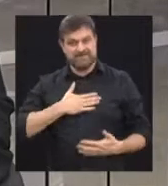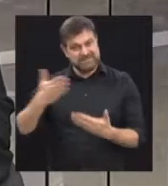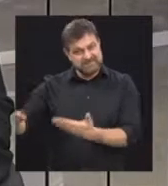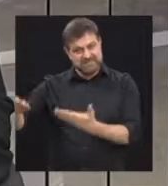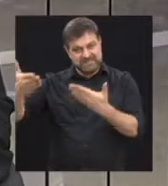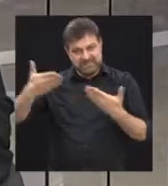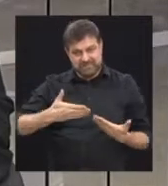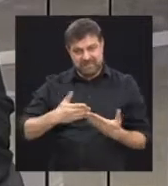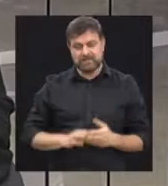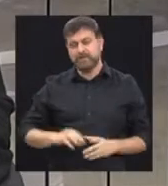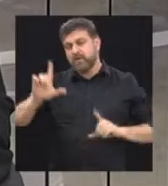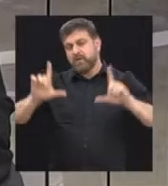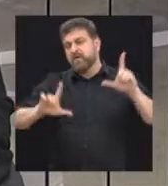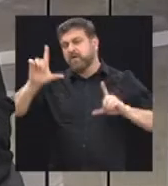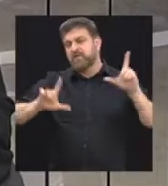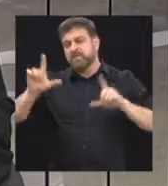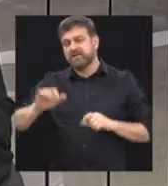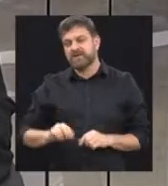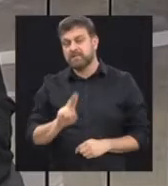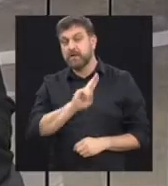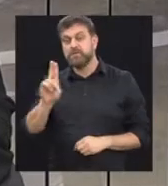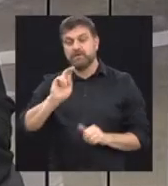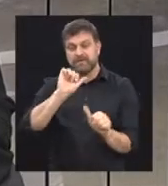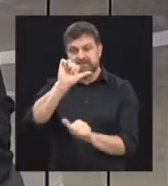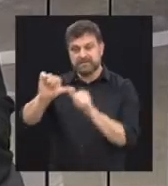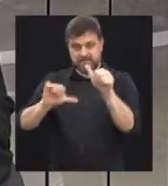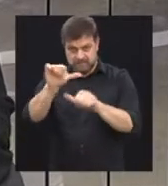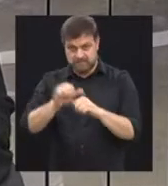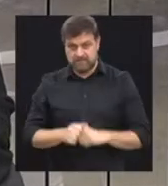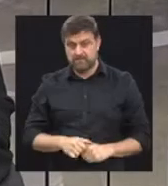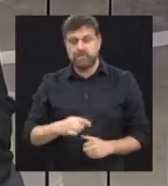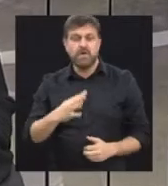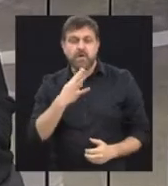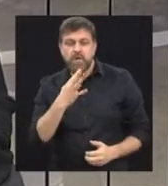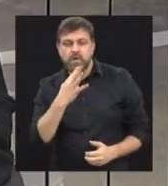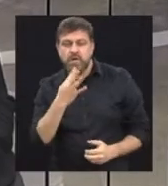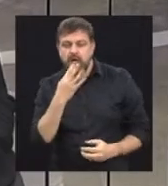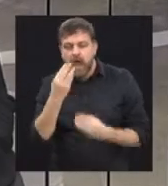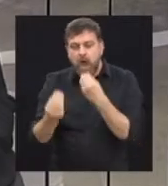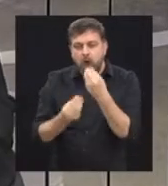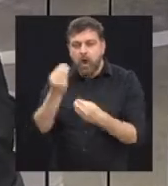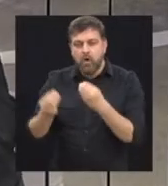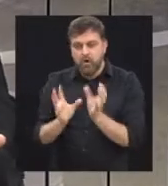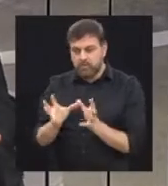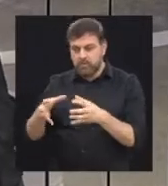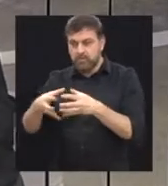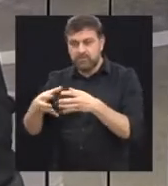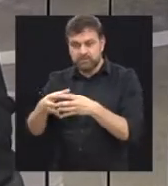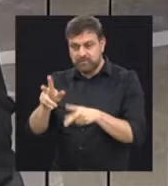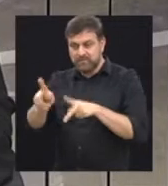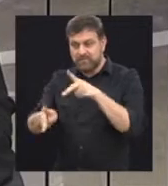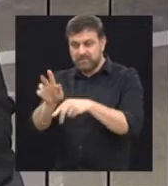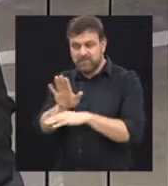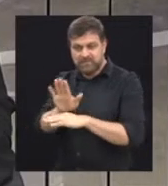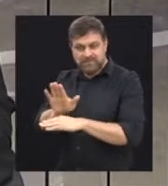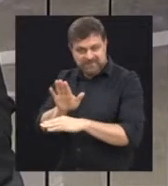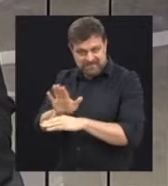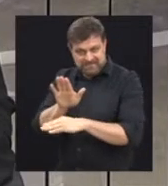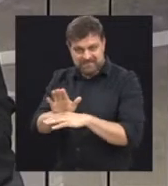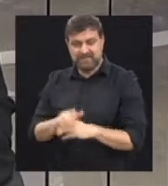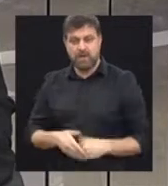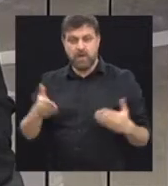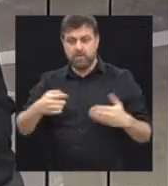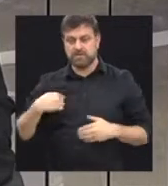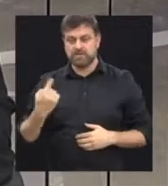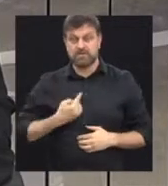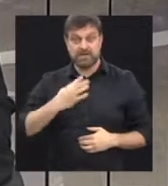Olá, sejam bem-vindos a mais um programa Transformação. Aqui você conhece o trabalho do terceiro setor de Campinas. Hoje